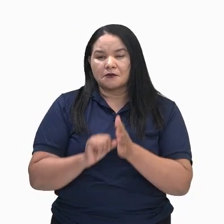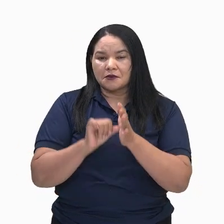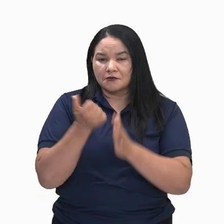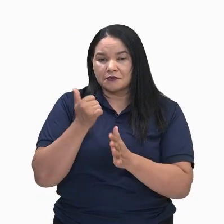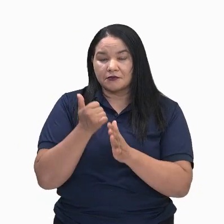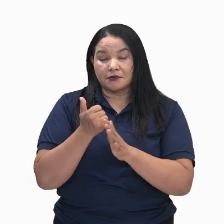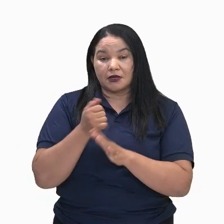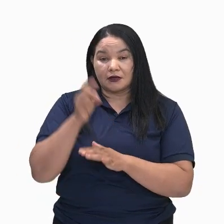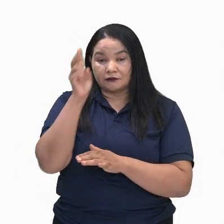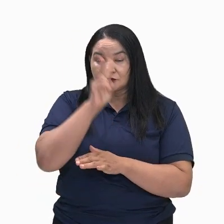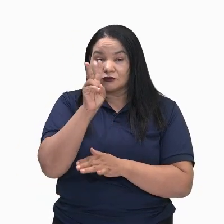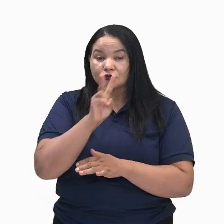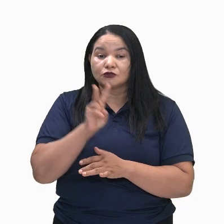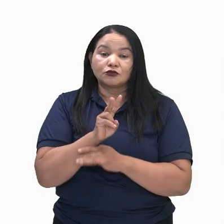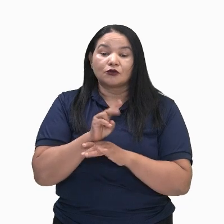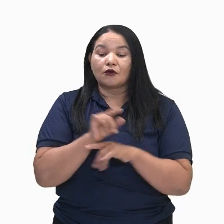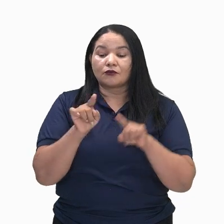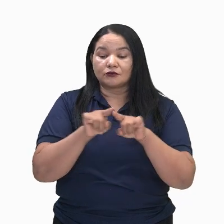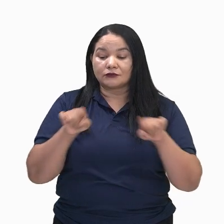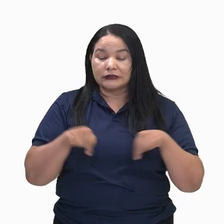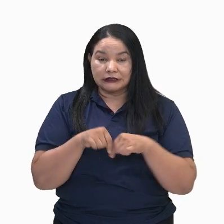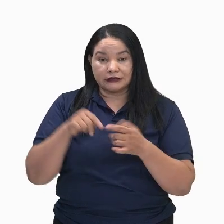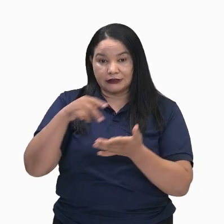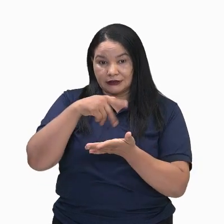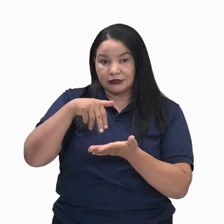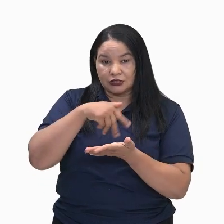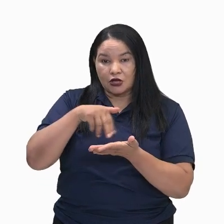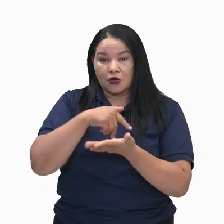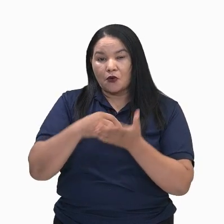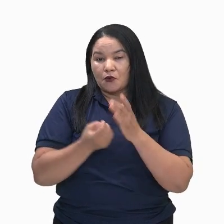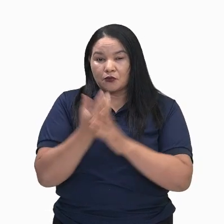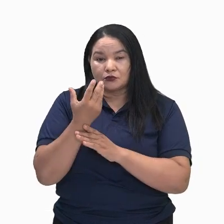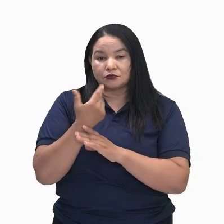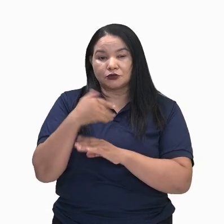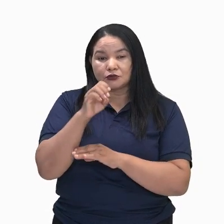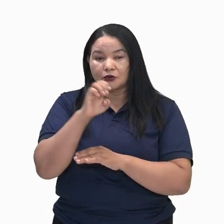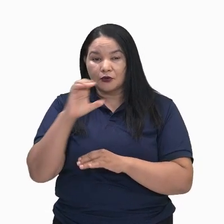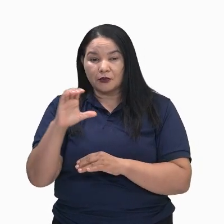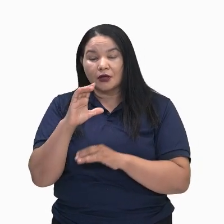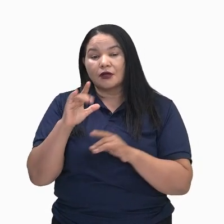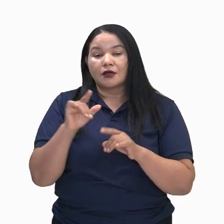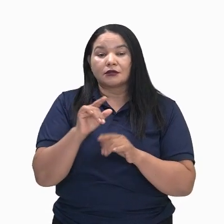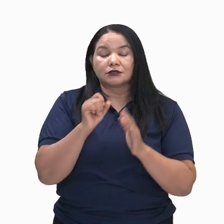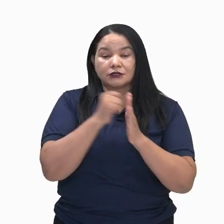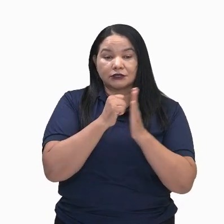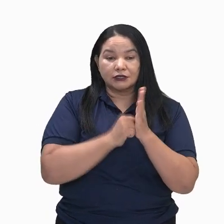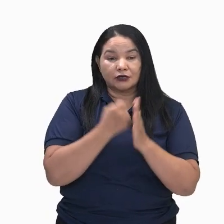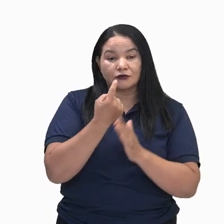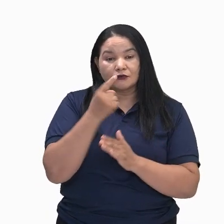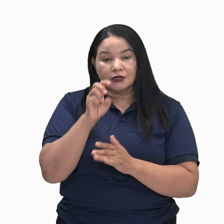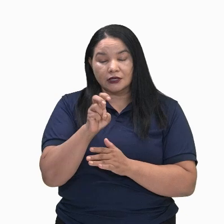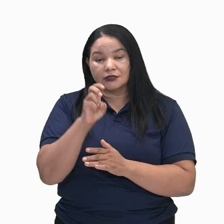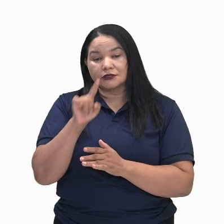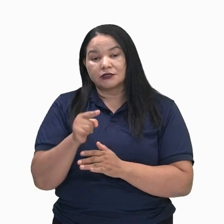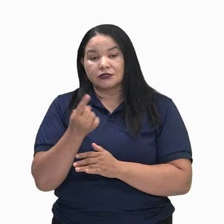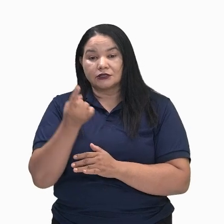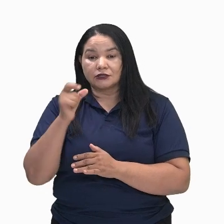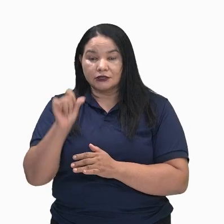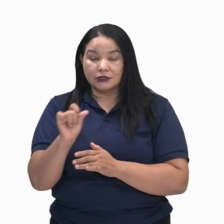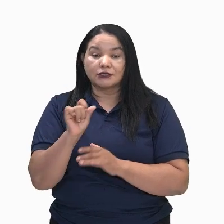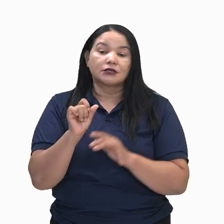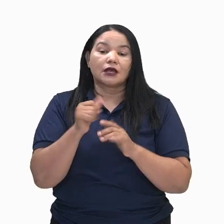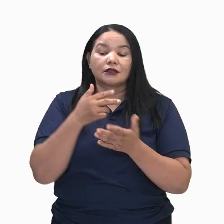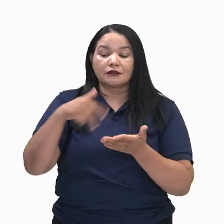de salão surgiram nas cortes europeias entre os séculos XV e XVI, sendo chamados de danças sociais.